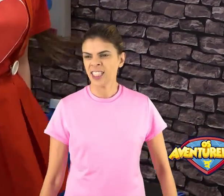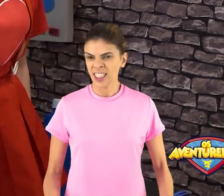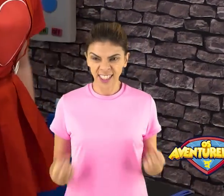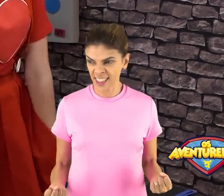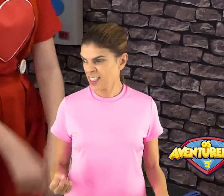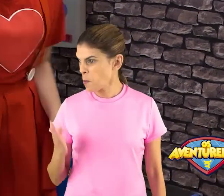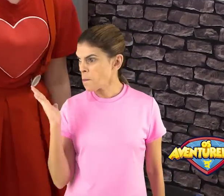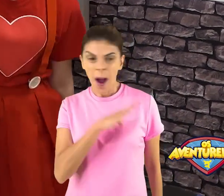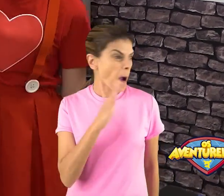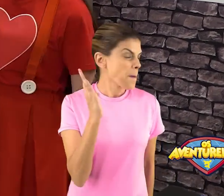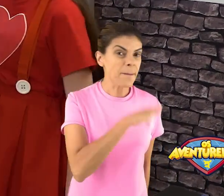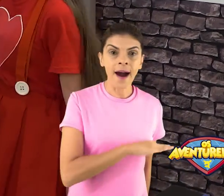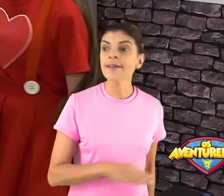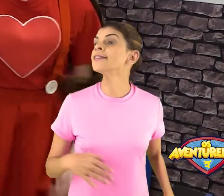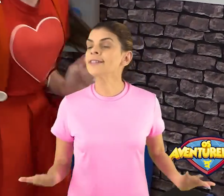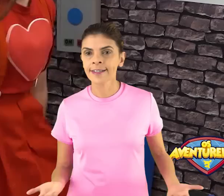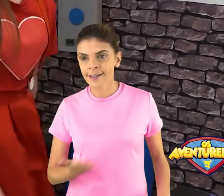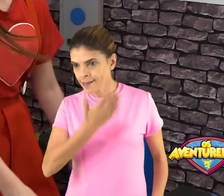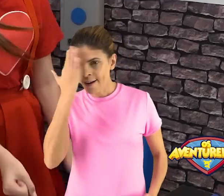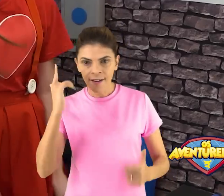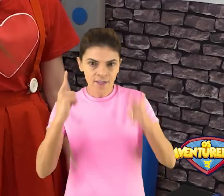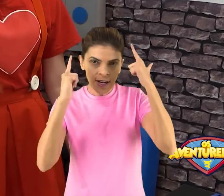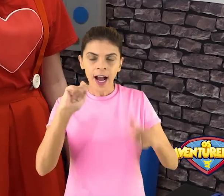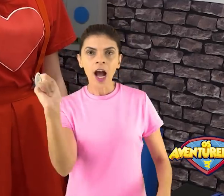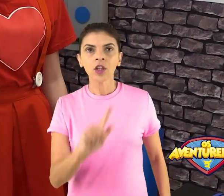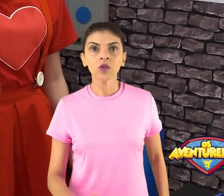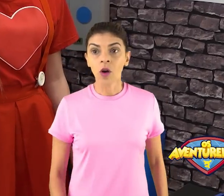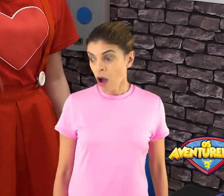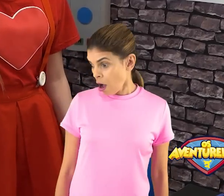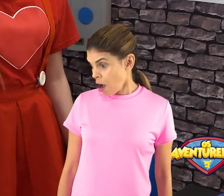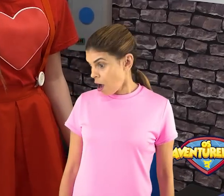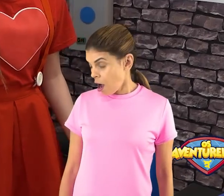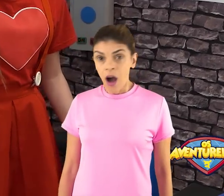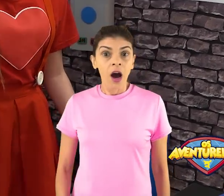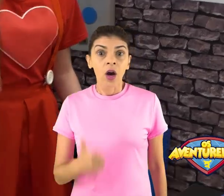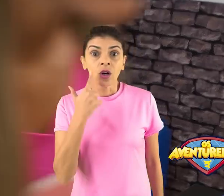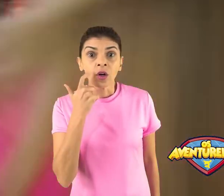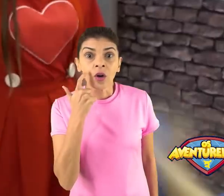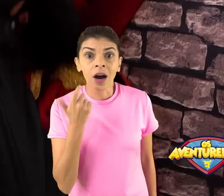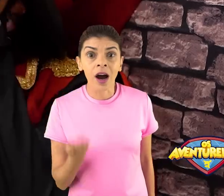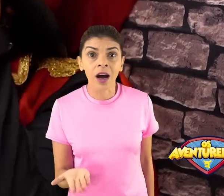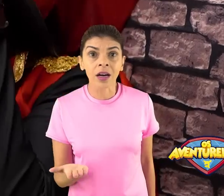Doutor Mau Mau Cadê o aventureiro azul? Lucas